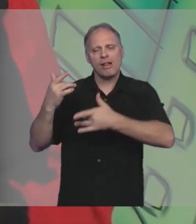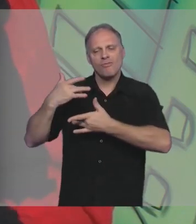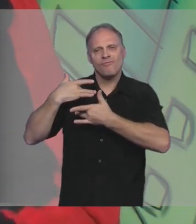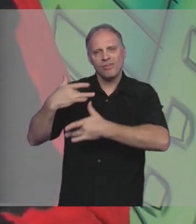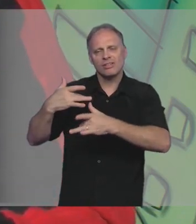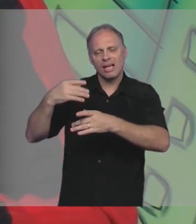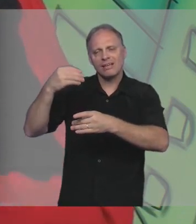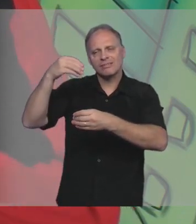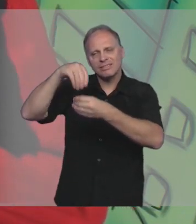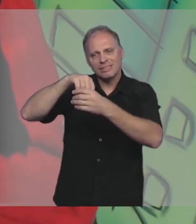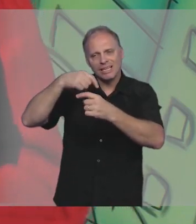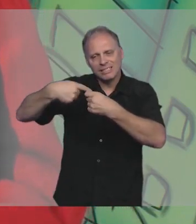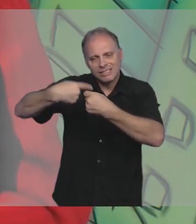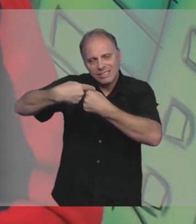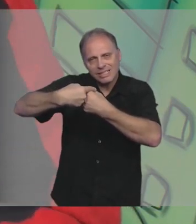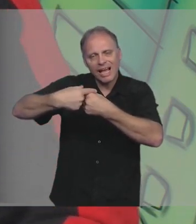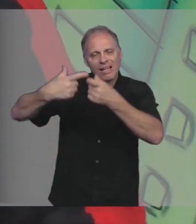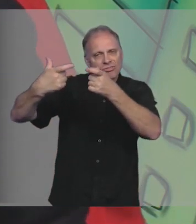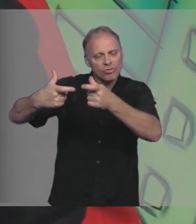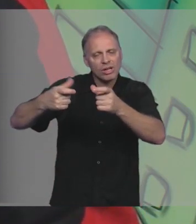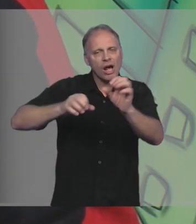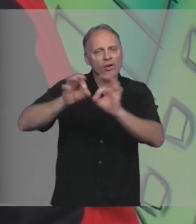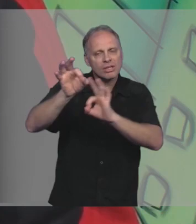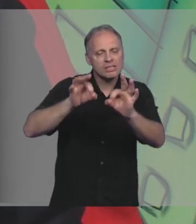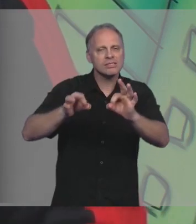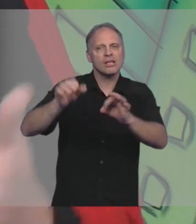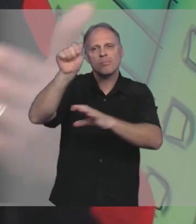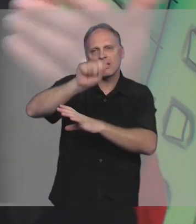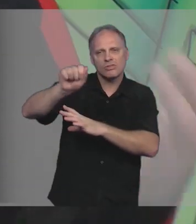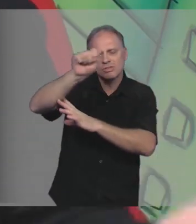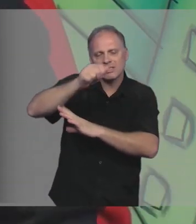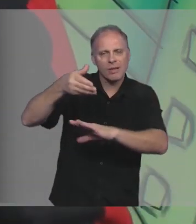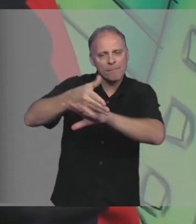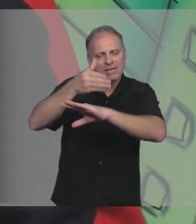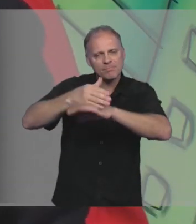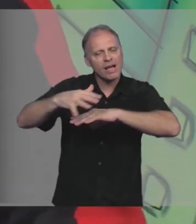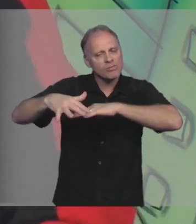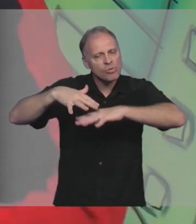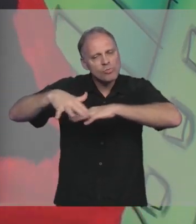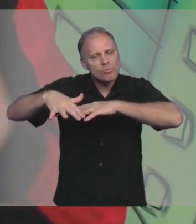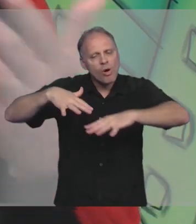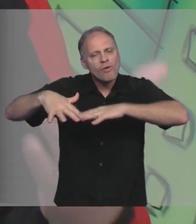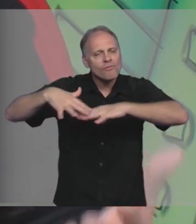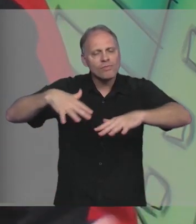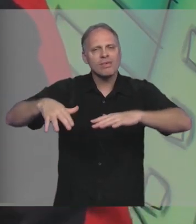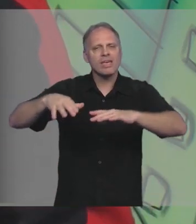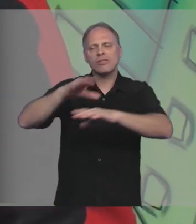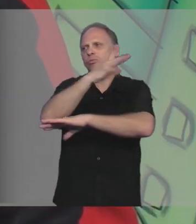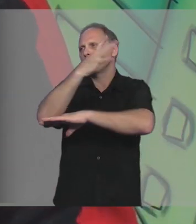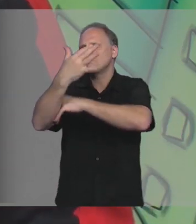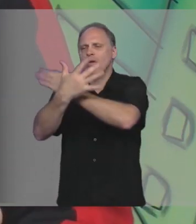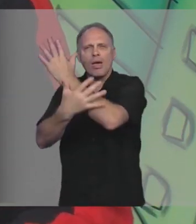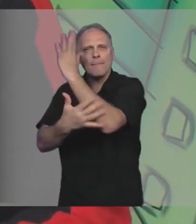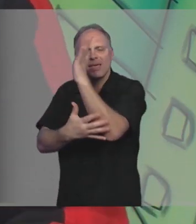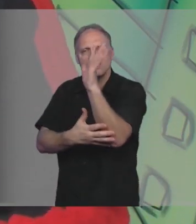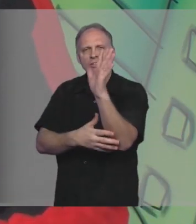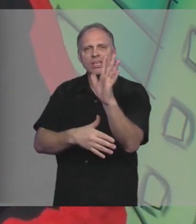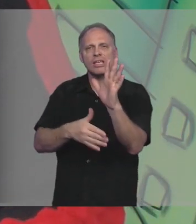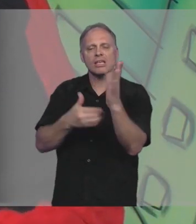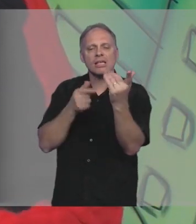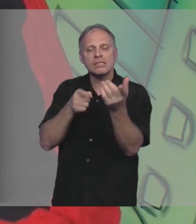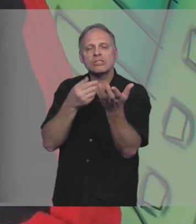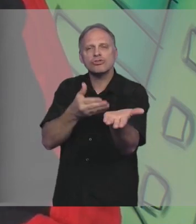na sua cidade, numa organização não governamental, participar de um movimento, por exemplo, do meio ambiente, ele